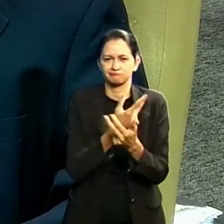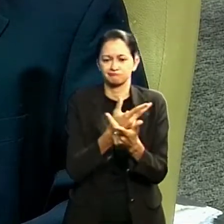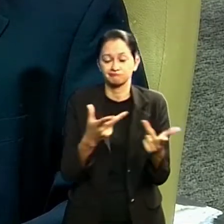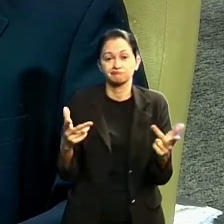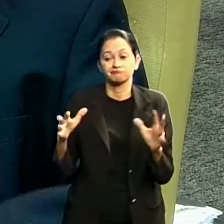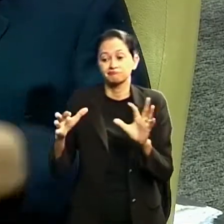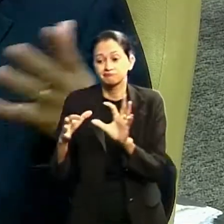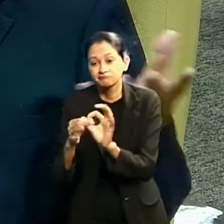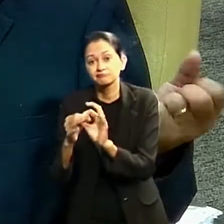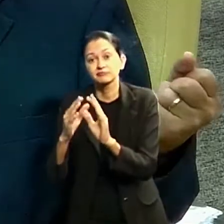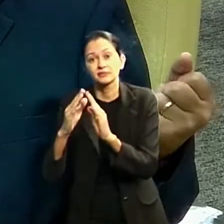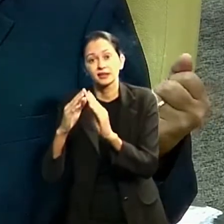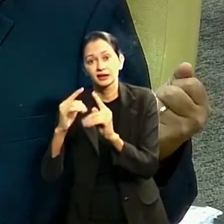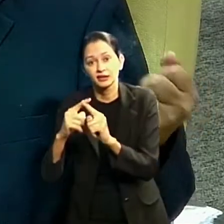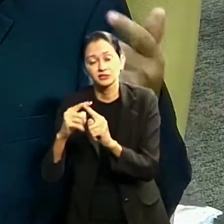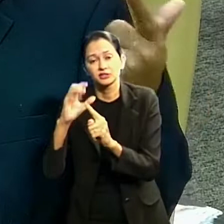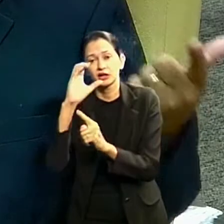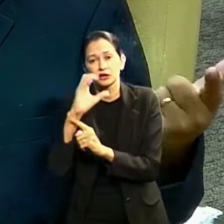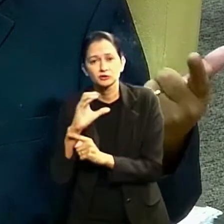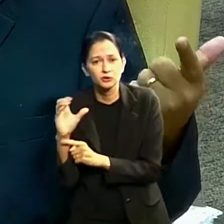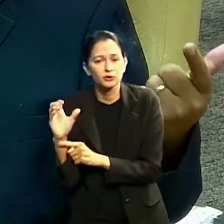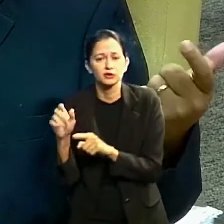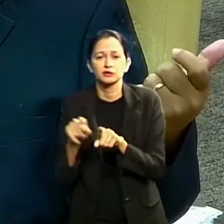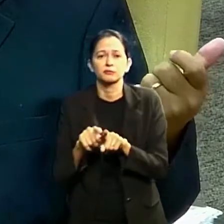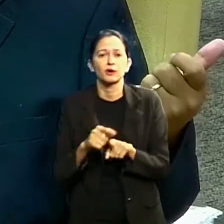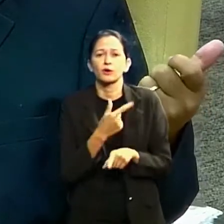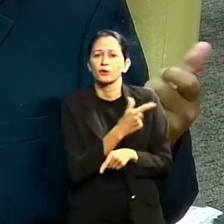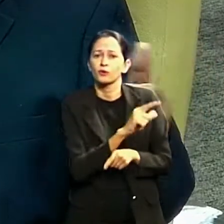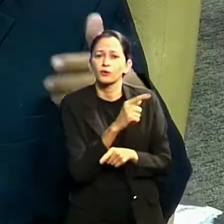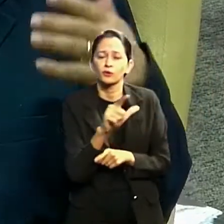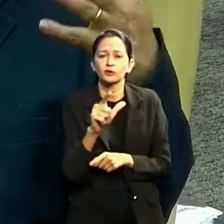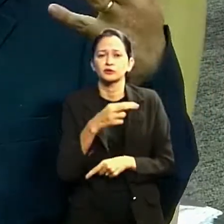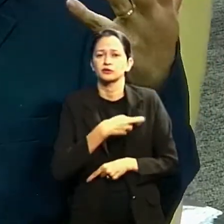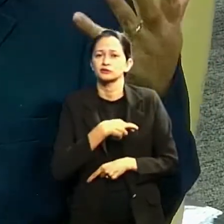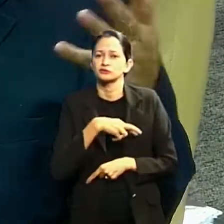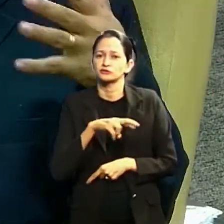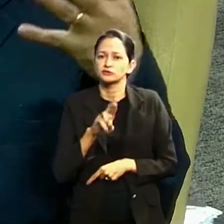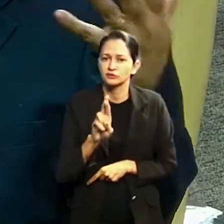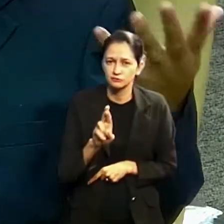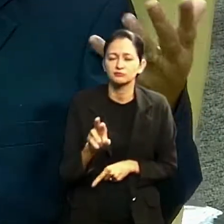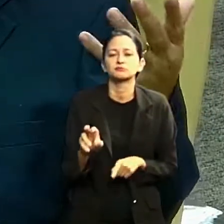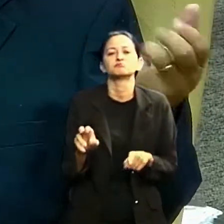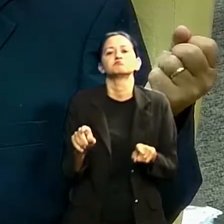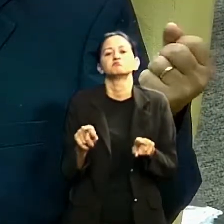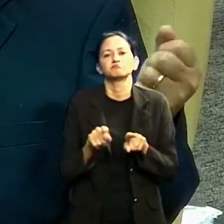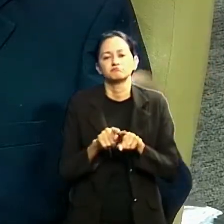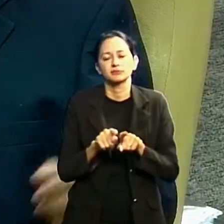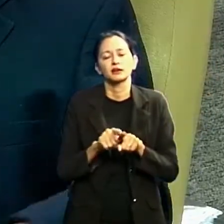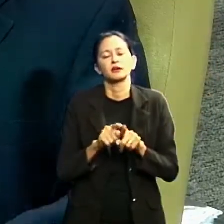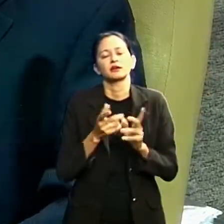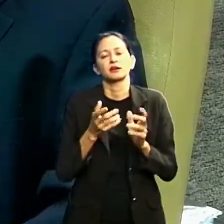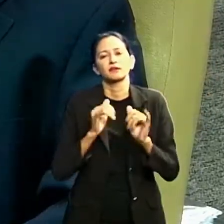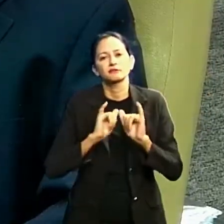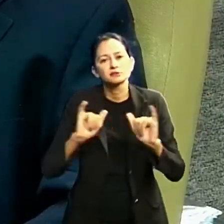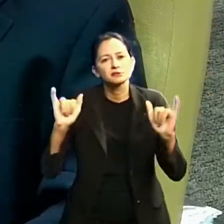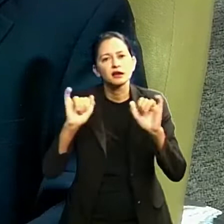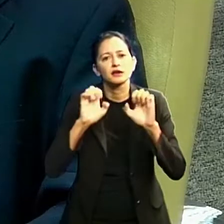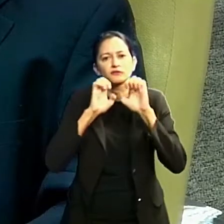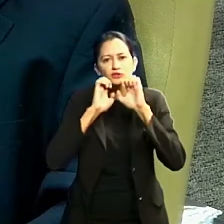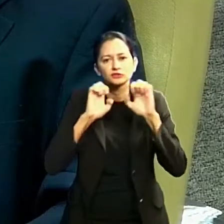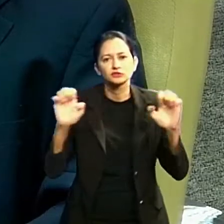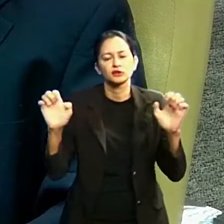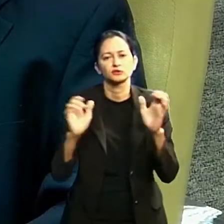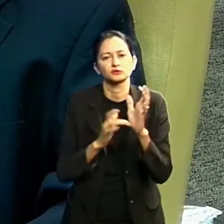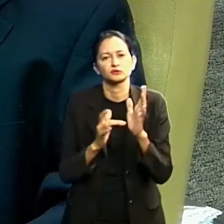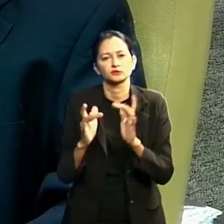pertinentes à Igreja Católica e qualquer religião que precisa ser fomentada para disseminar o cristianismo e